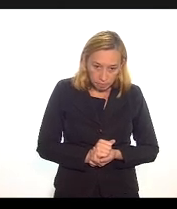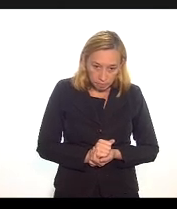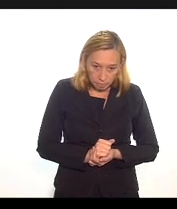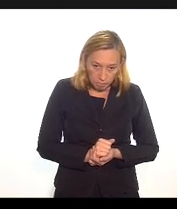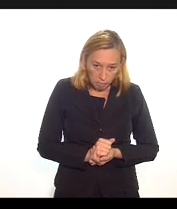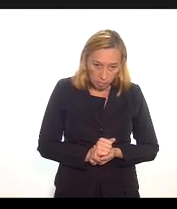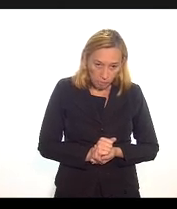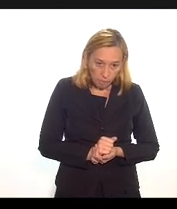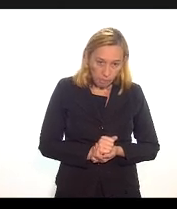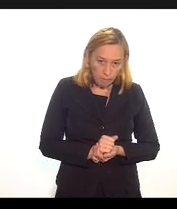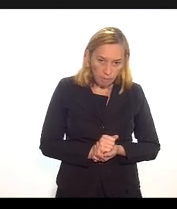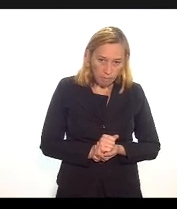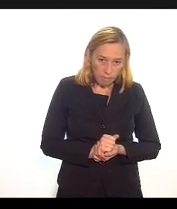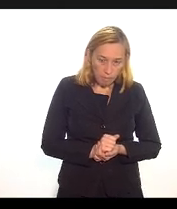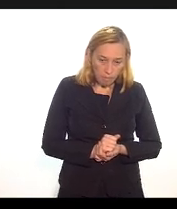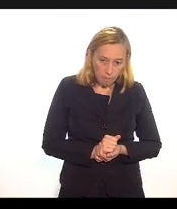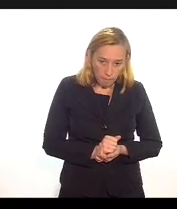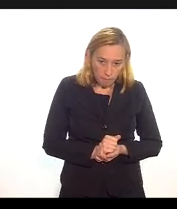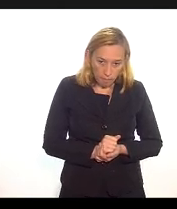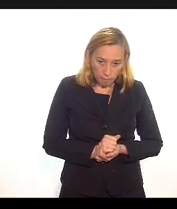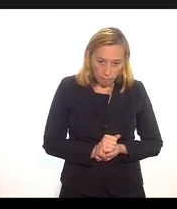É vida.